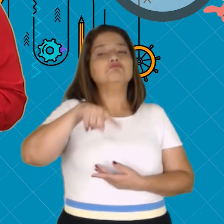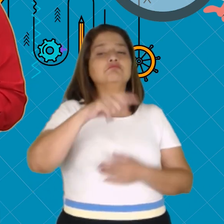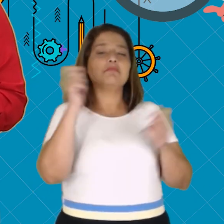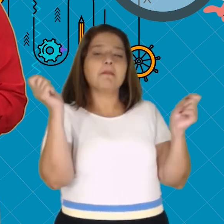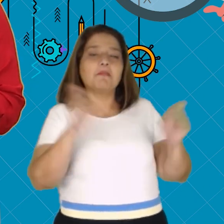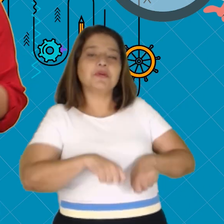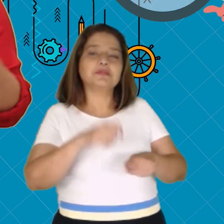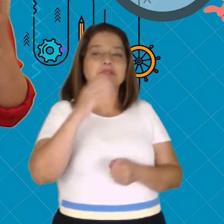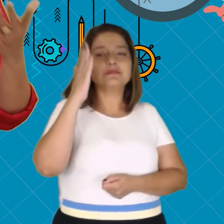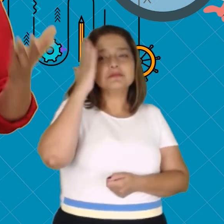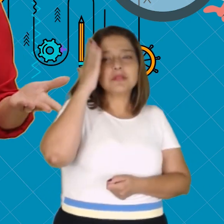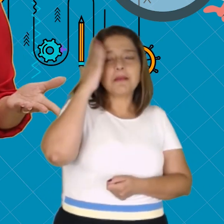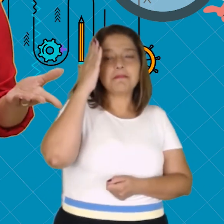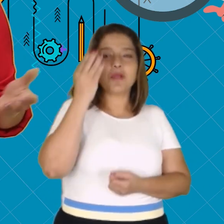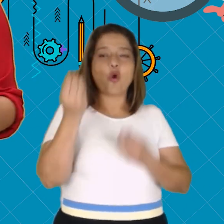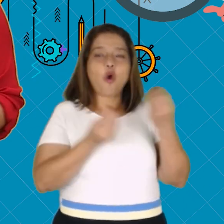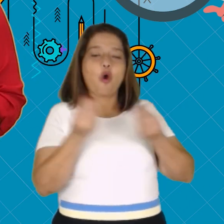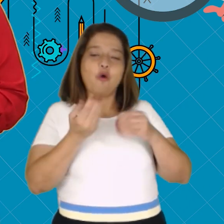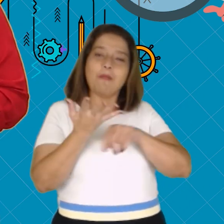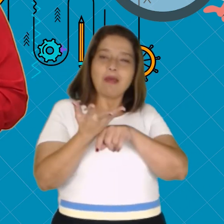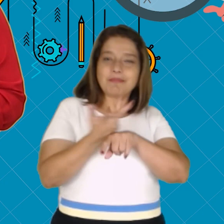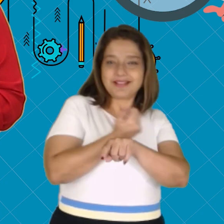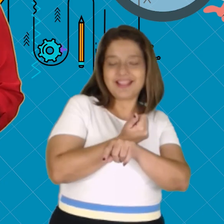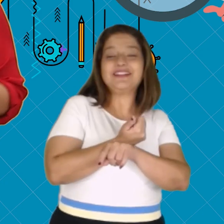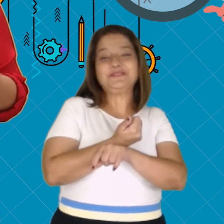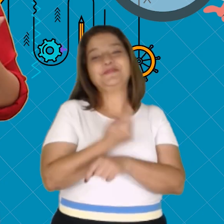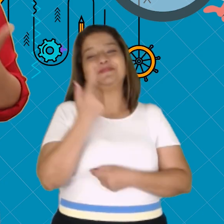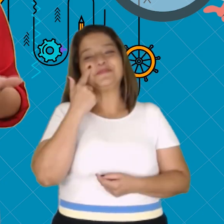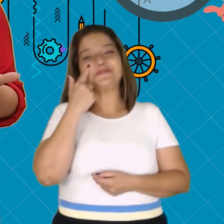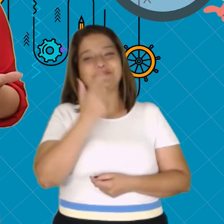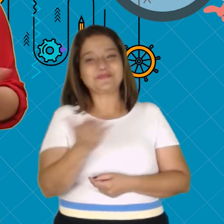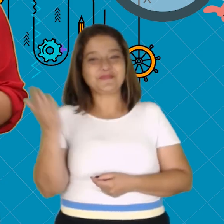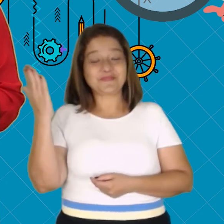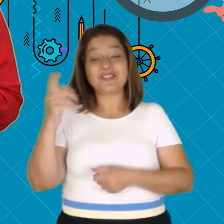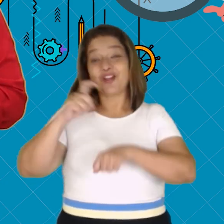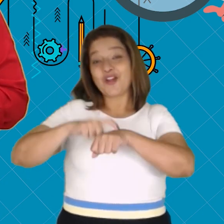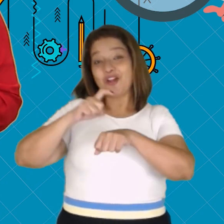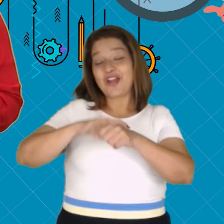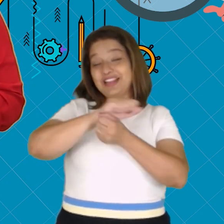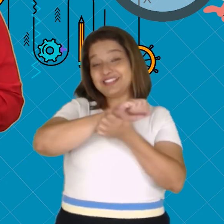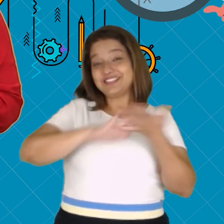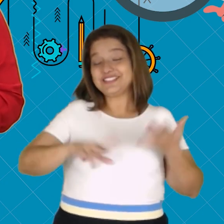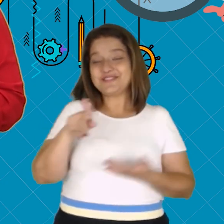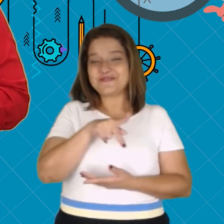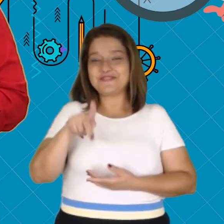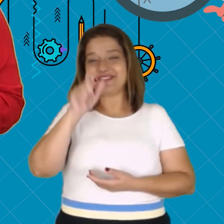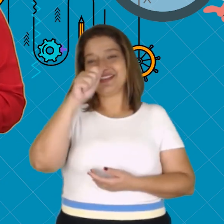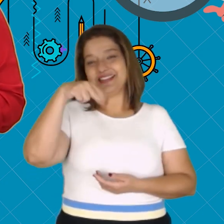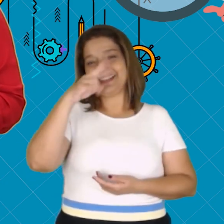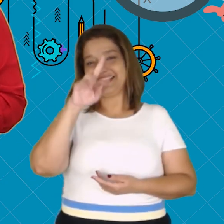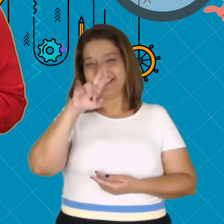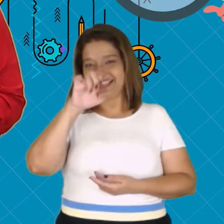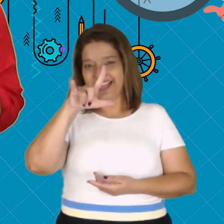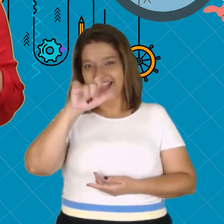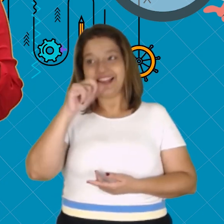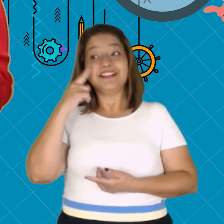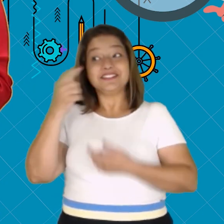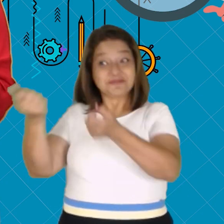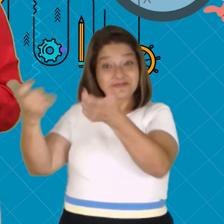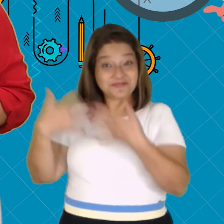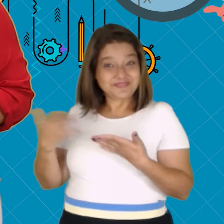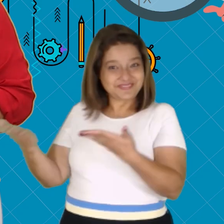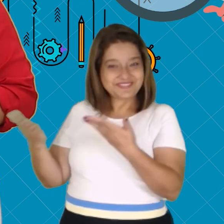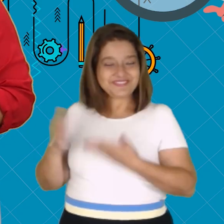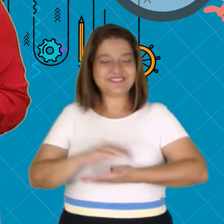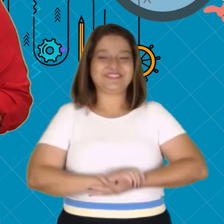de desenvolver as habilidades, vamos com a nossa hora de atividade com a professora Andriele. Andriele, é